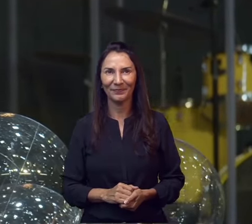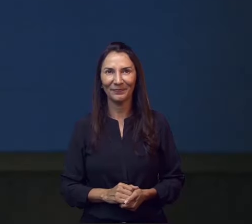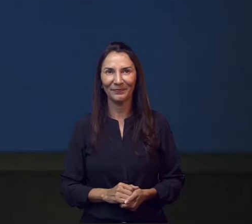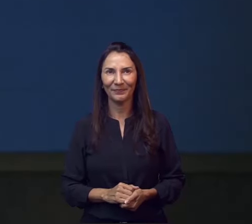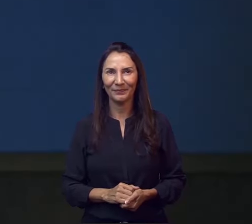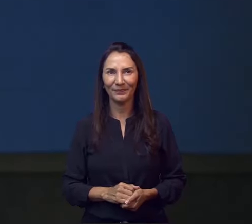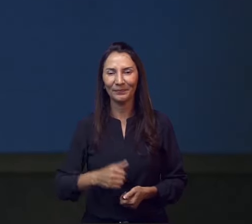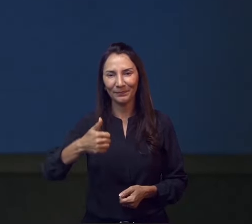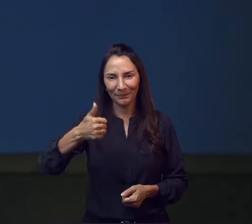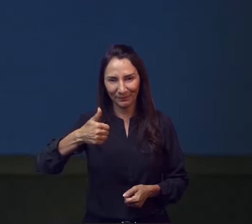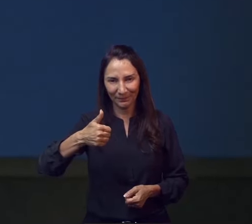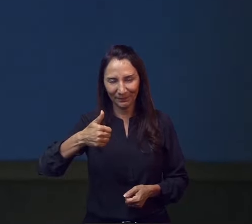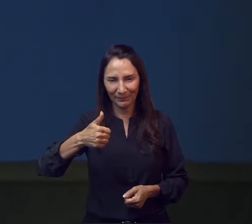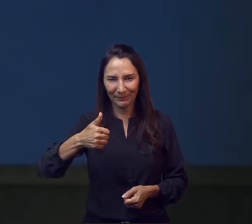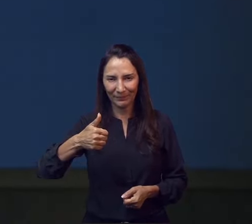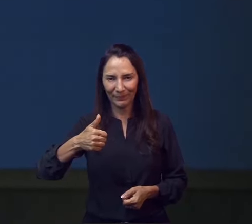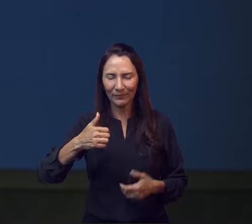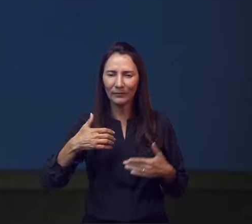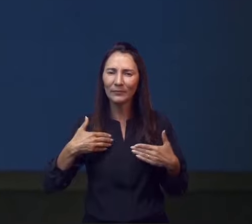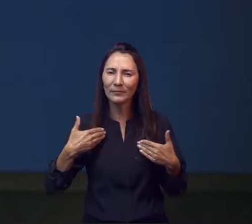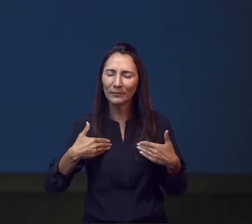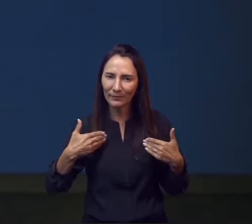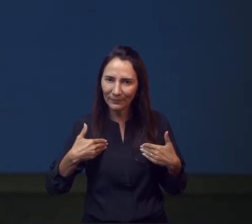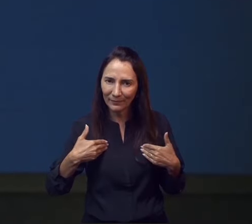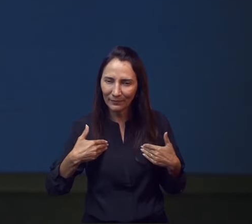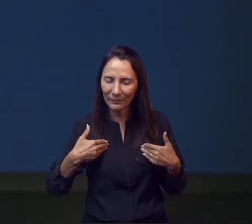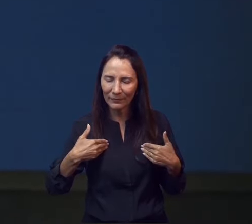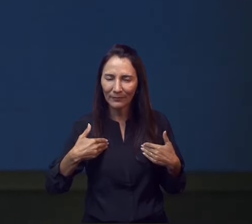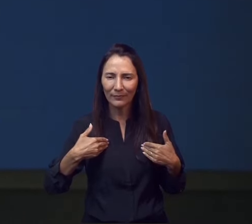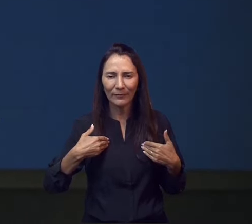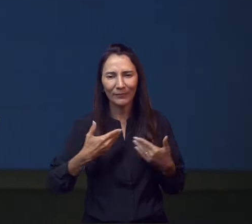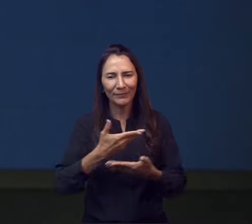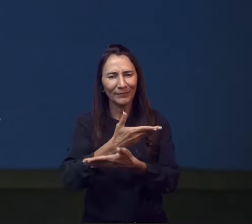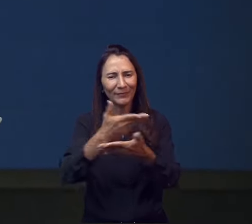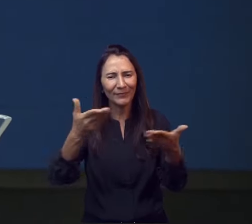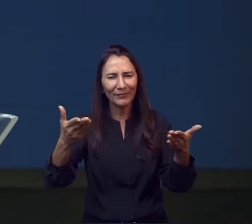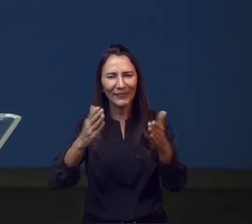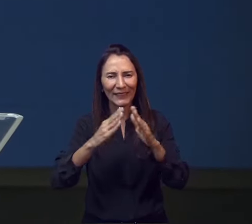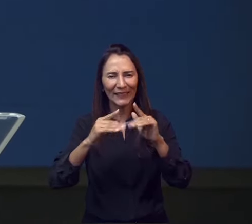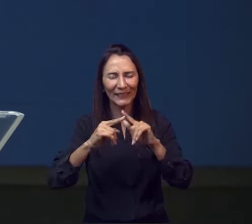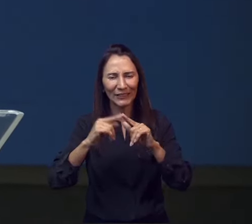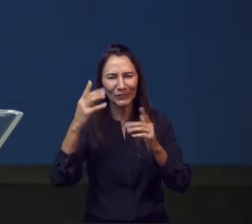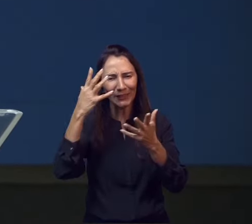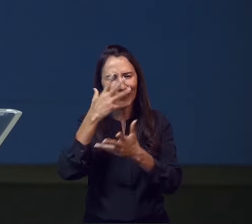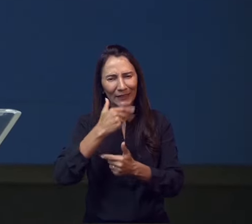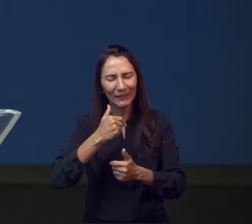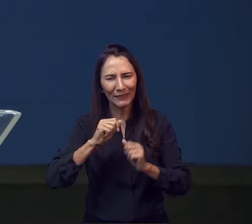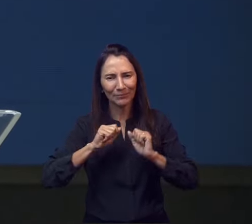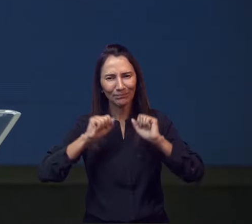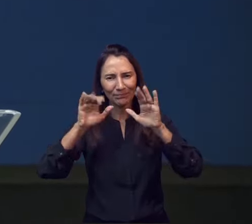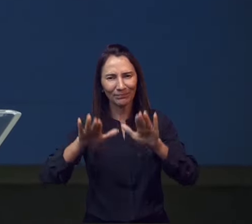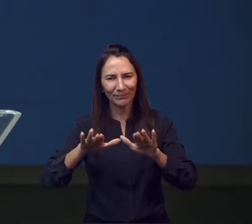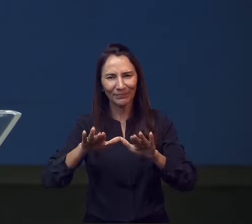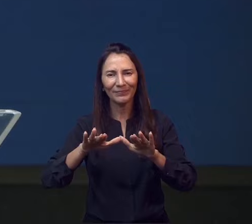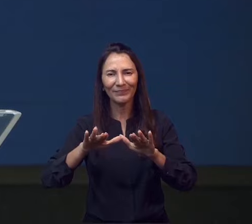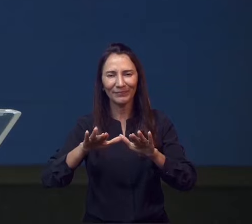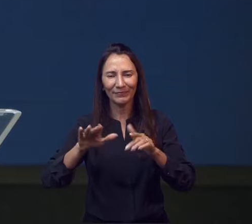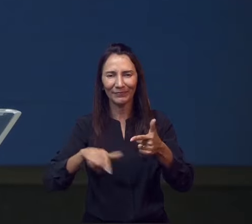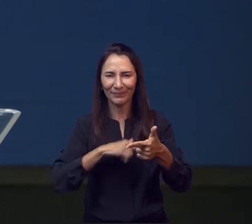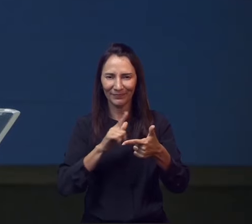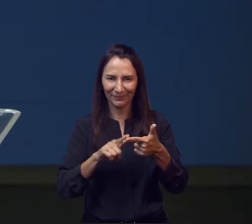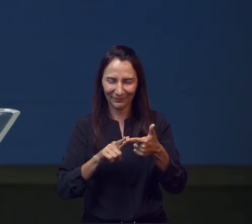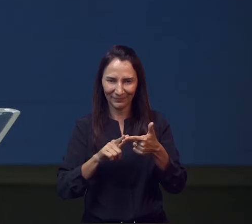primeiro lugar a minha alegria tá nessa igreja linda e abençoada segundo